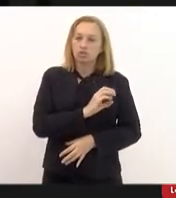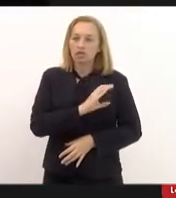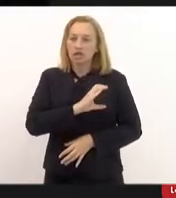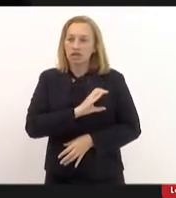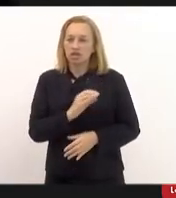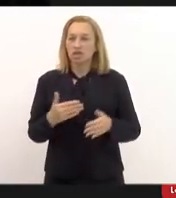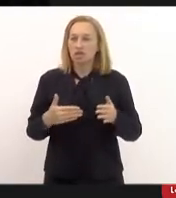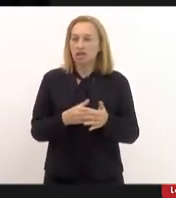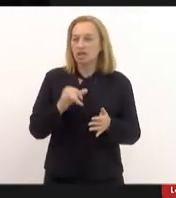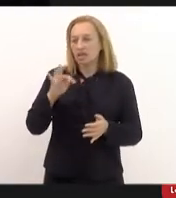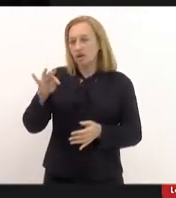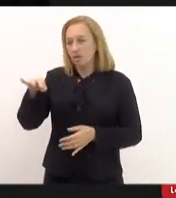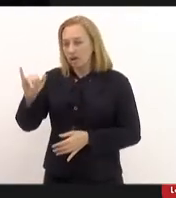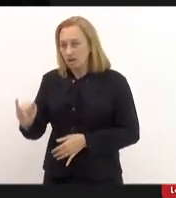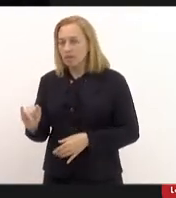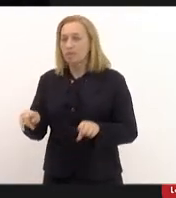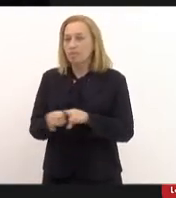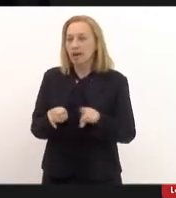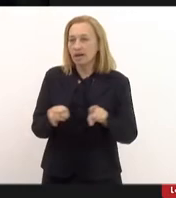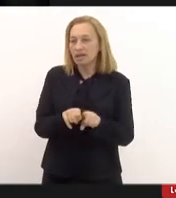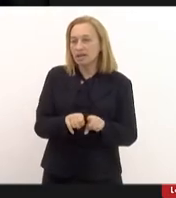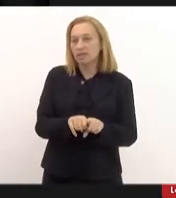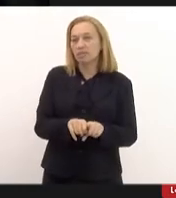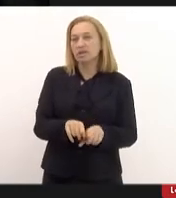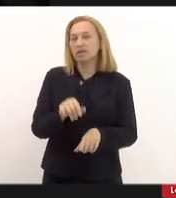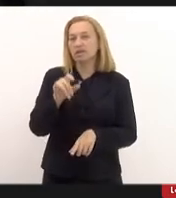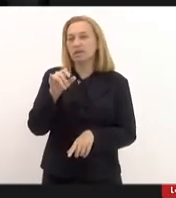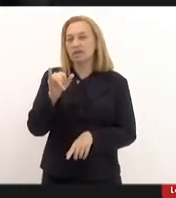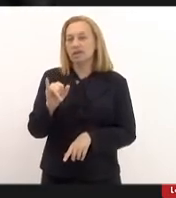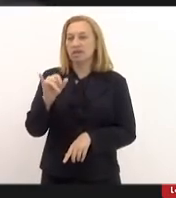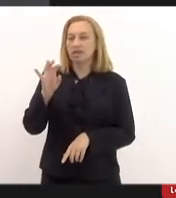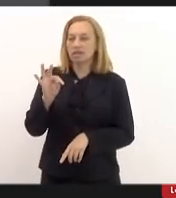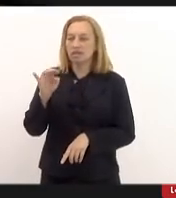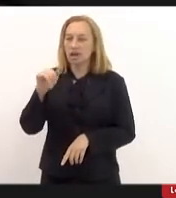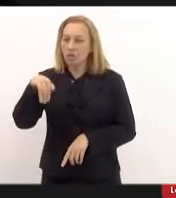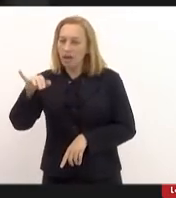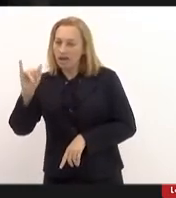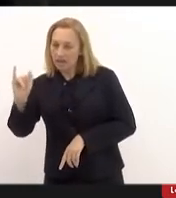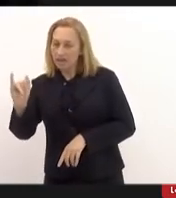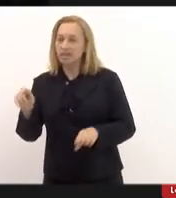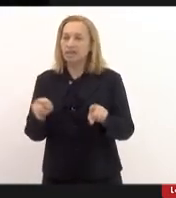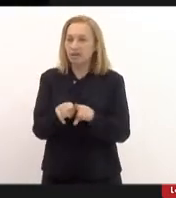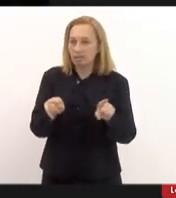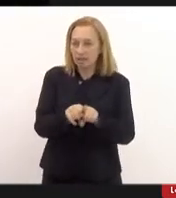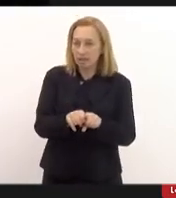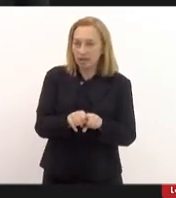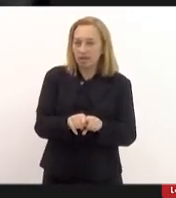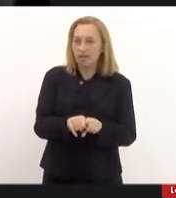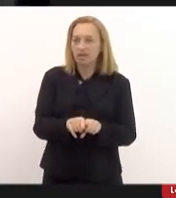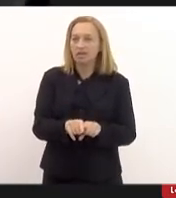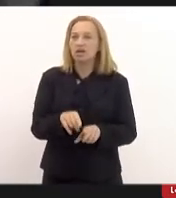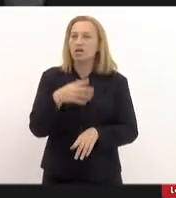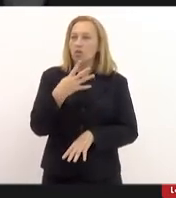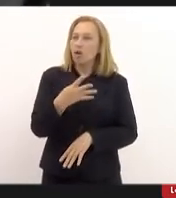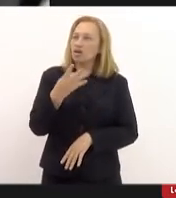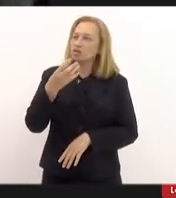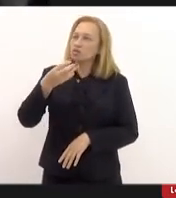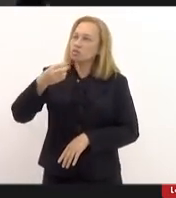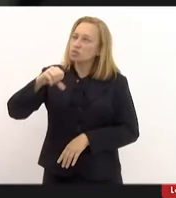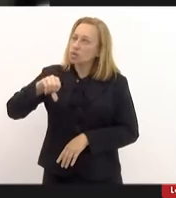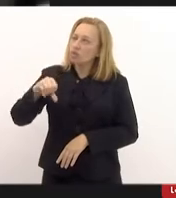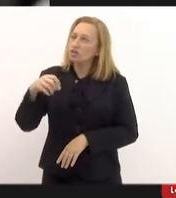mas Itaburaí também é uma emenda importante, que ele nasce lá na Itaburaí, na 493 também, faz